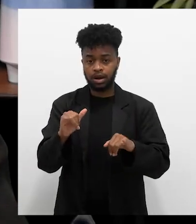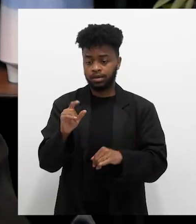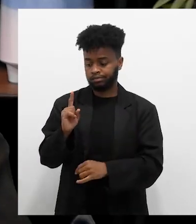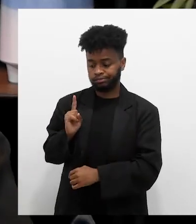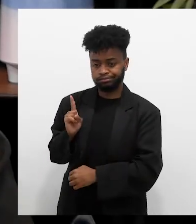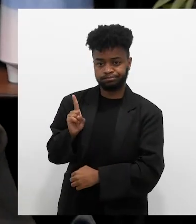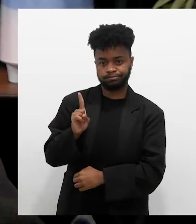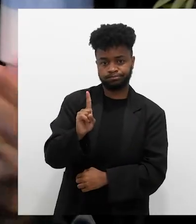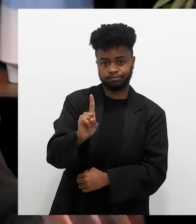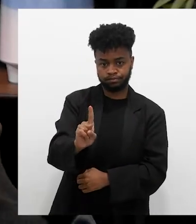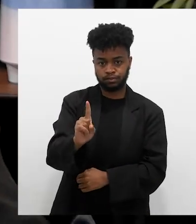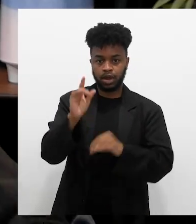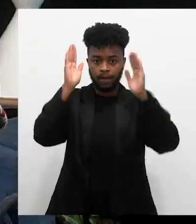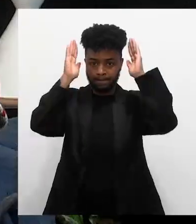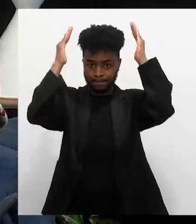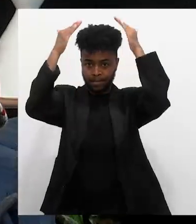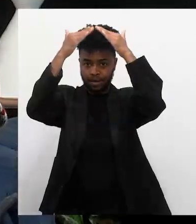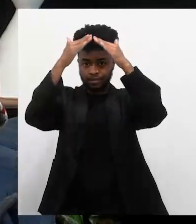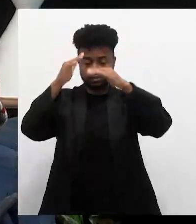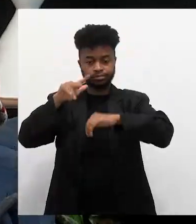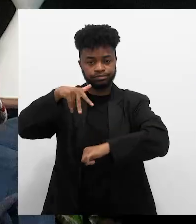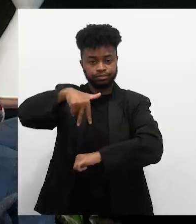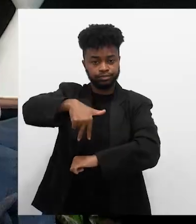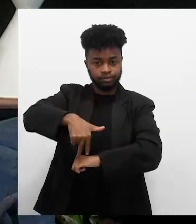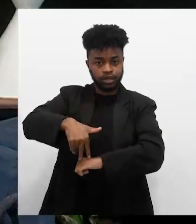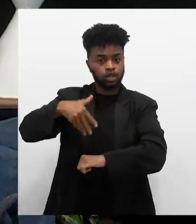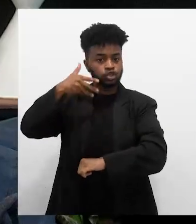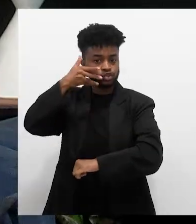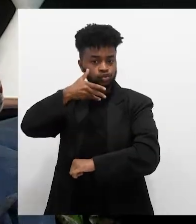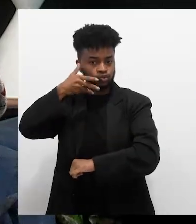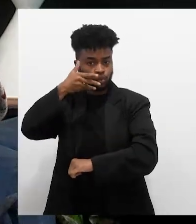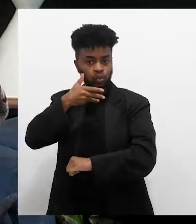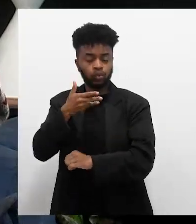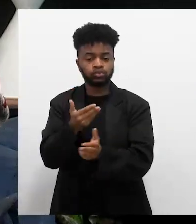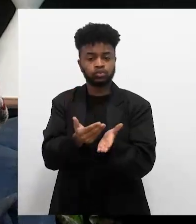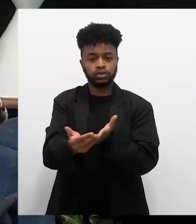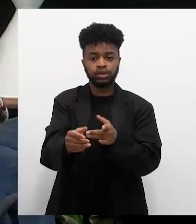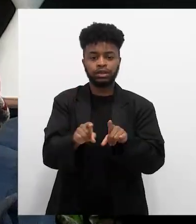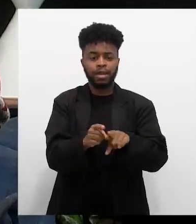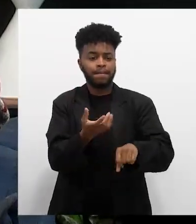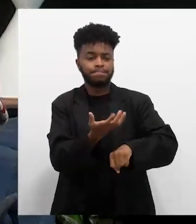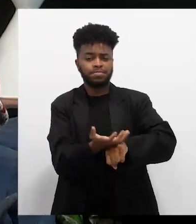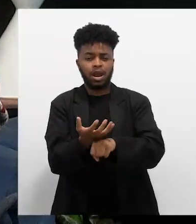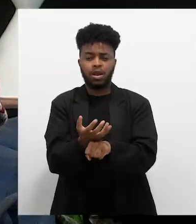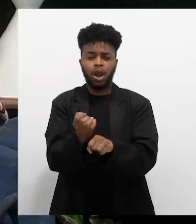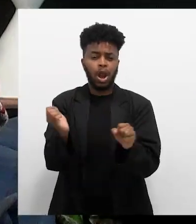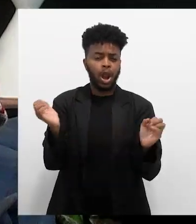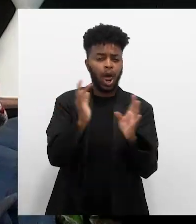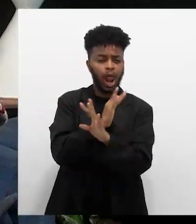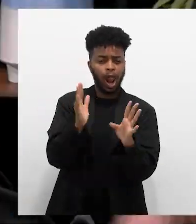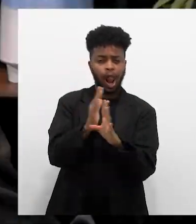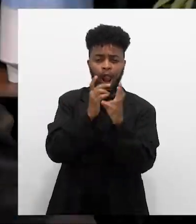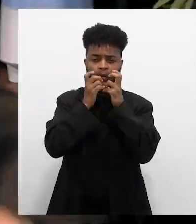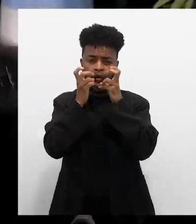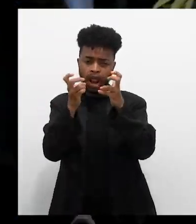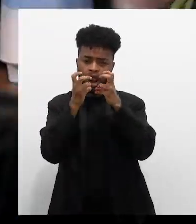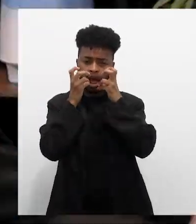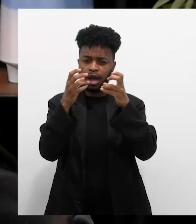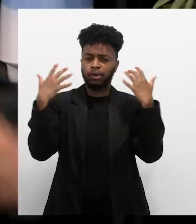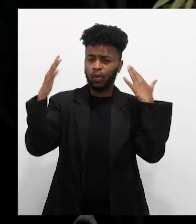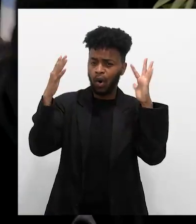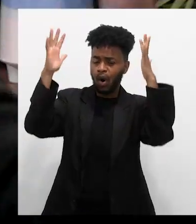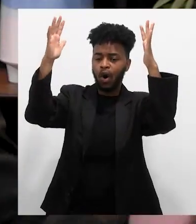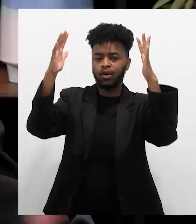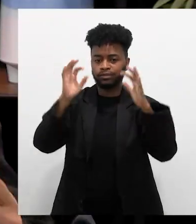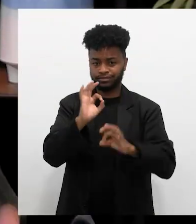Papa, né? E aí se apresenta ao povo, fez aquele discurso inicial. A praça pega fogo. A praça pega fogo, vem